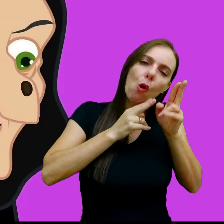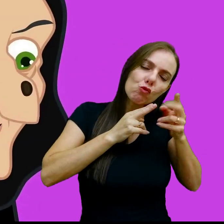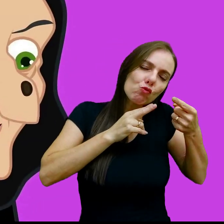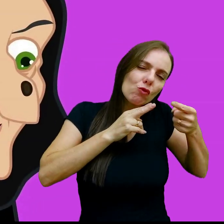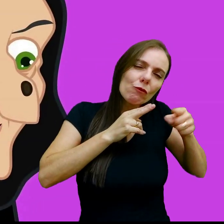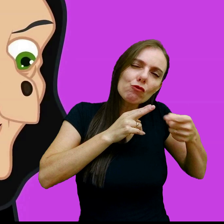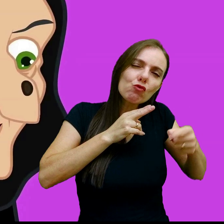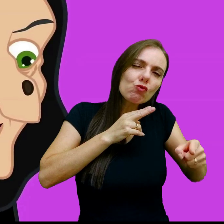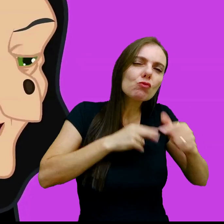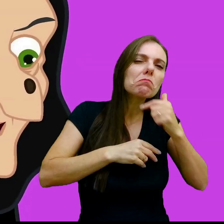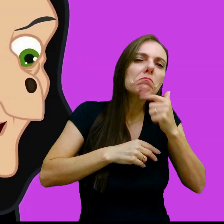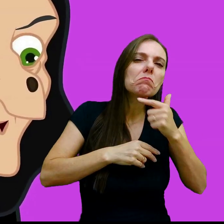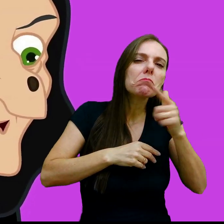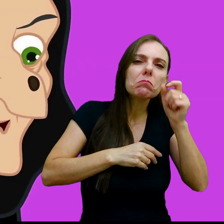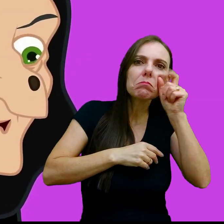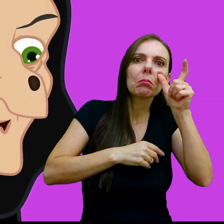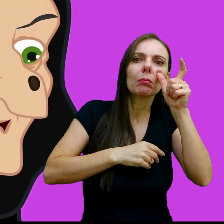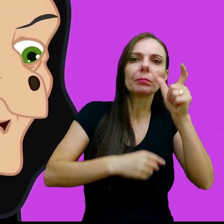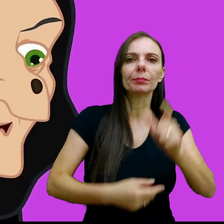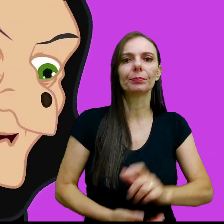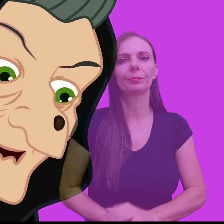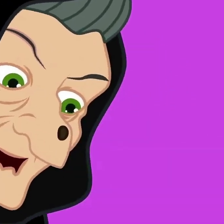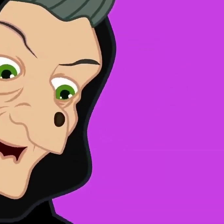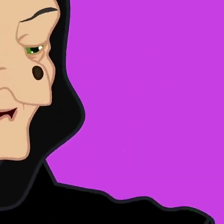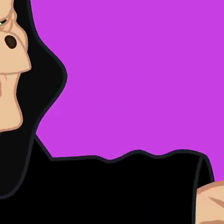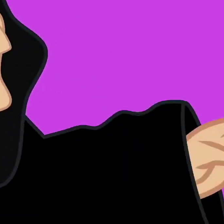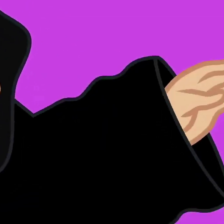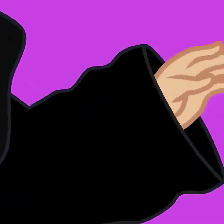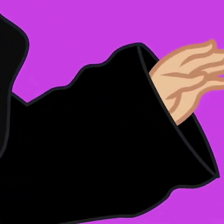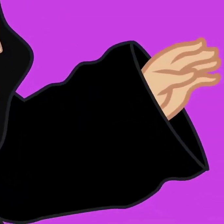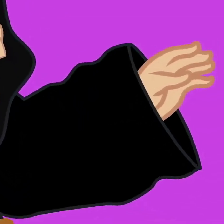um sono profundo, do qual nunca conseguiria acordar.